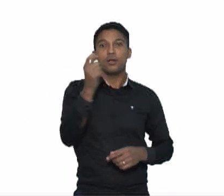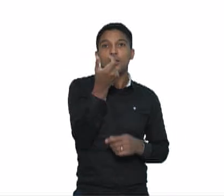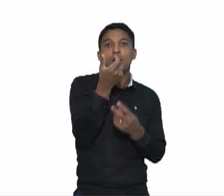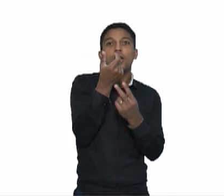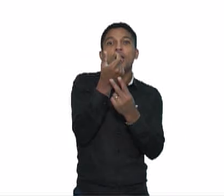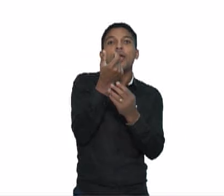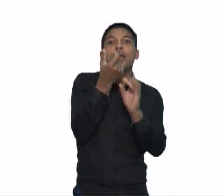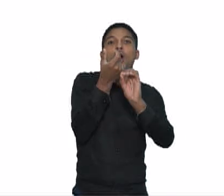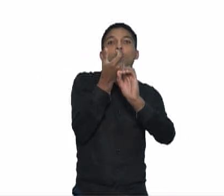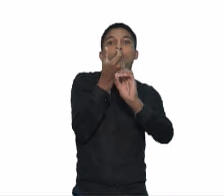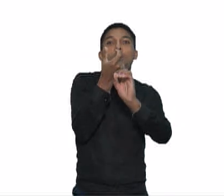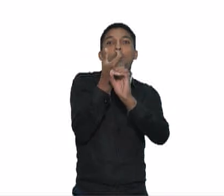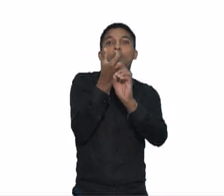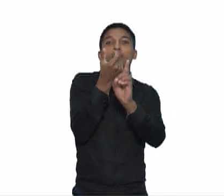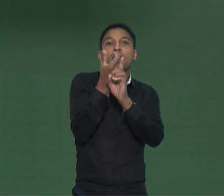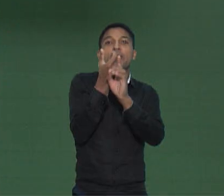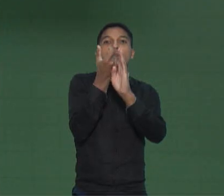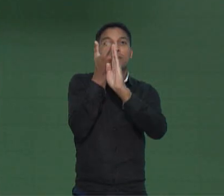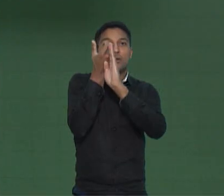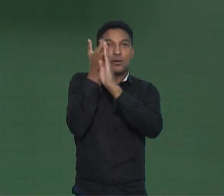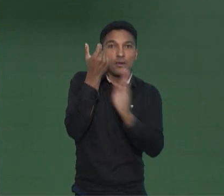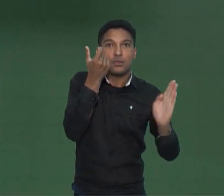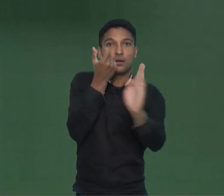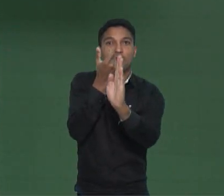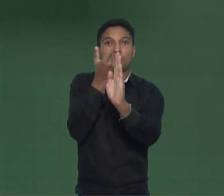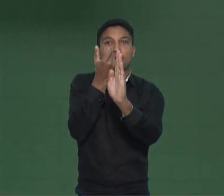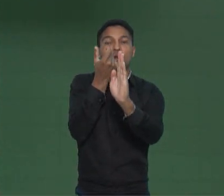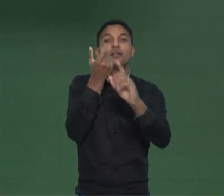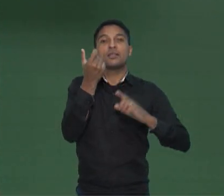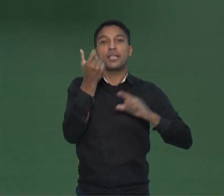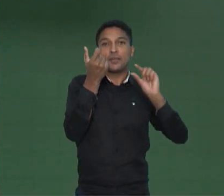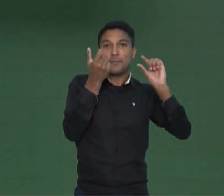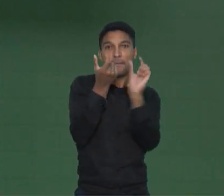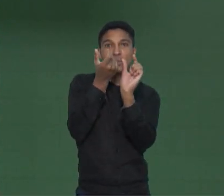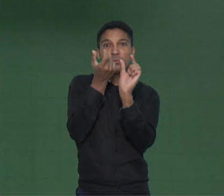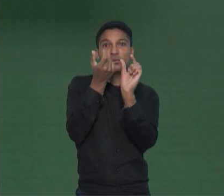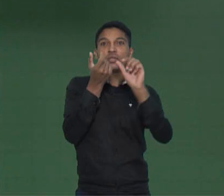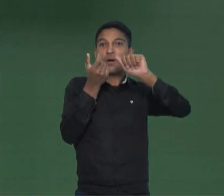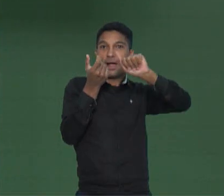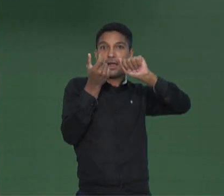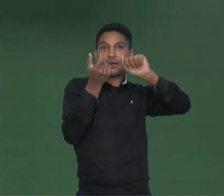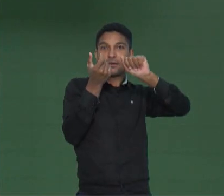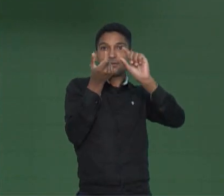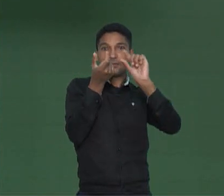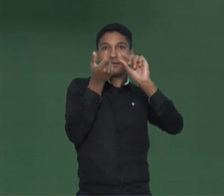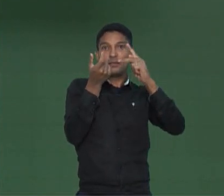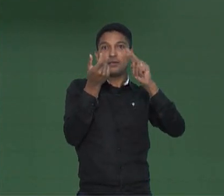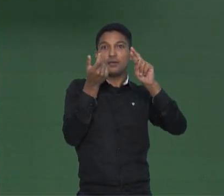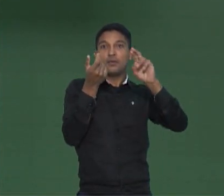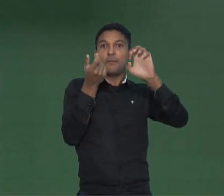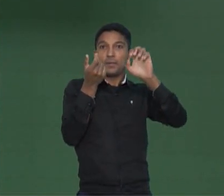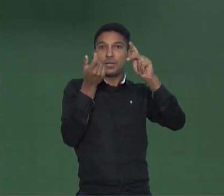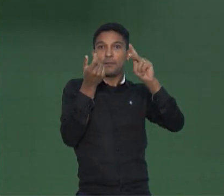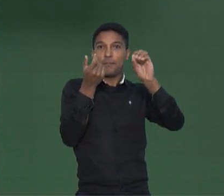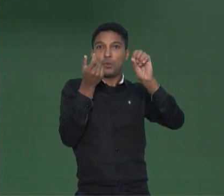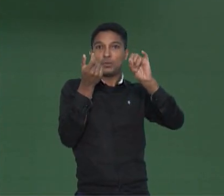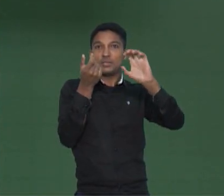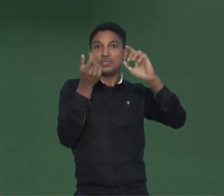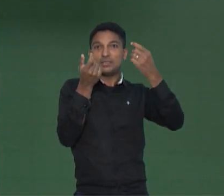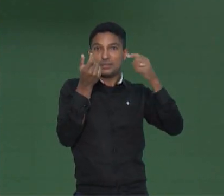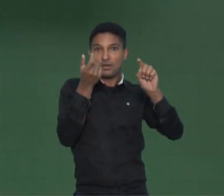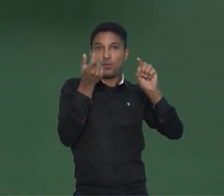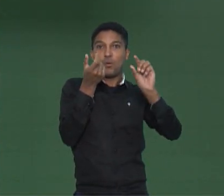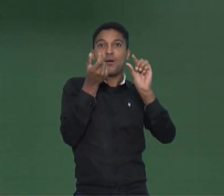um pai amoroso e atrapalhado, que a inscreve num sorteio para ganhar uma festa de debutante.